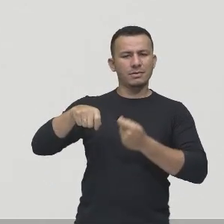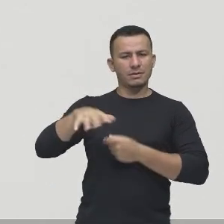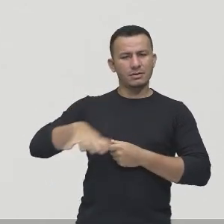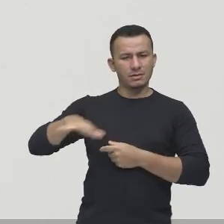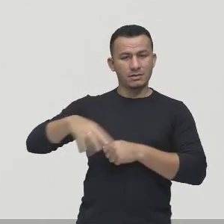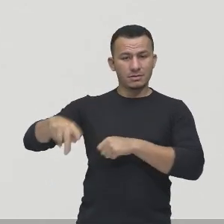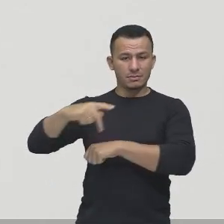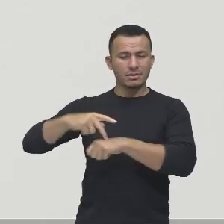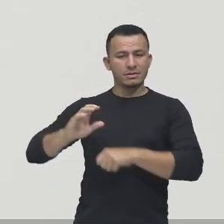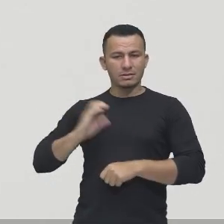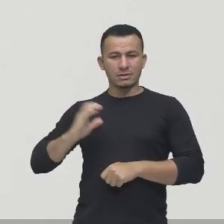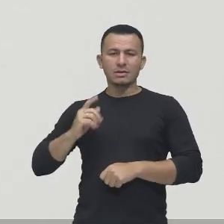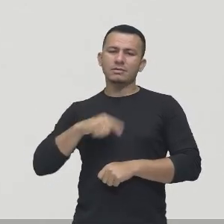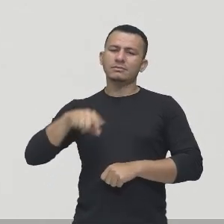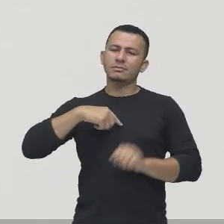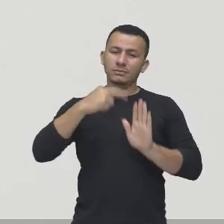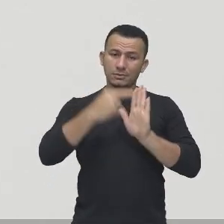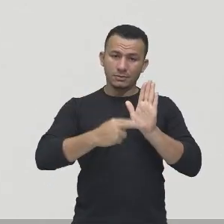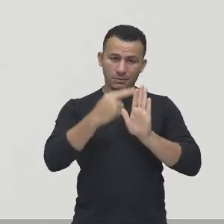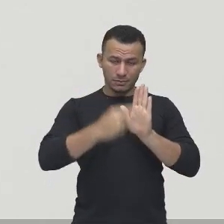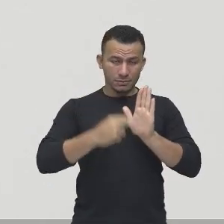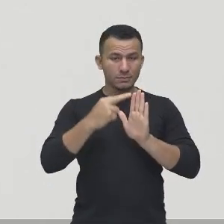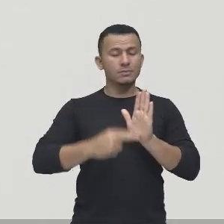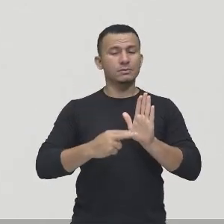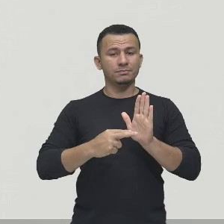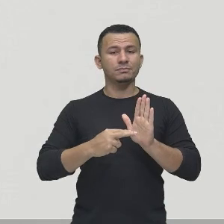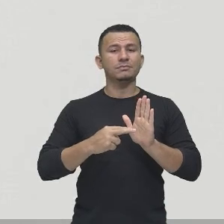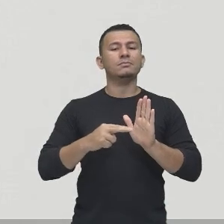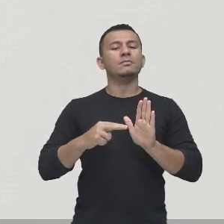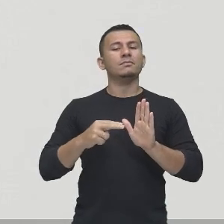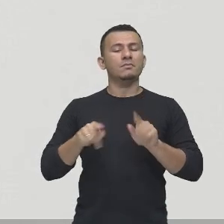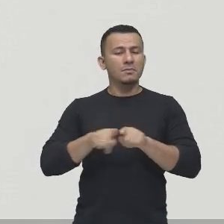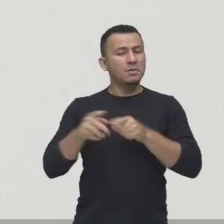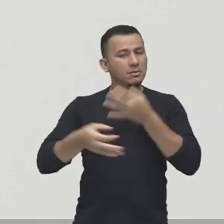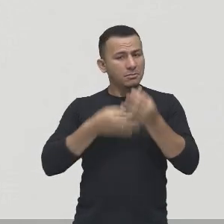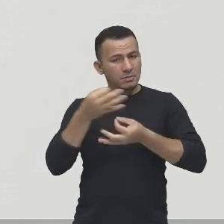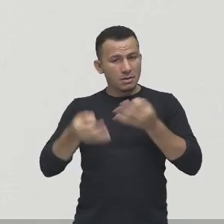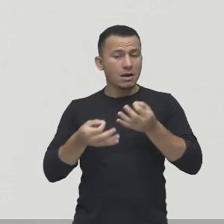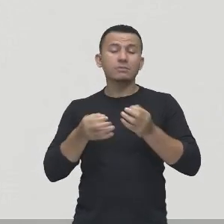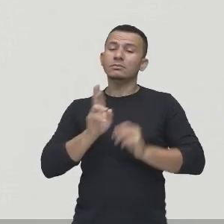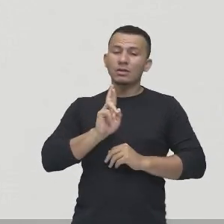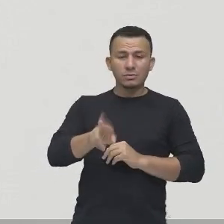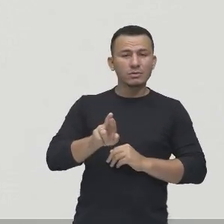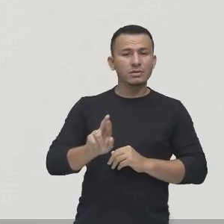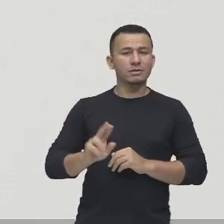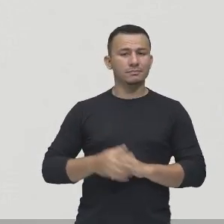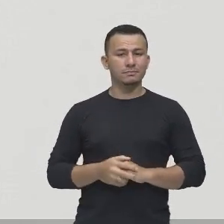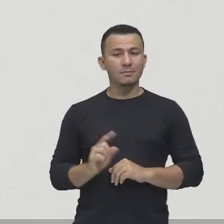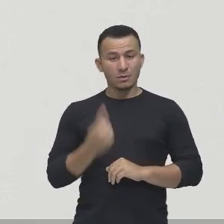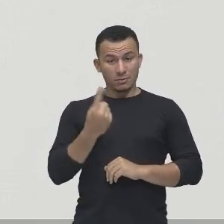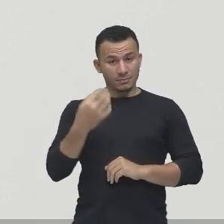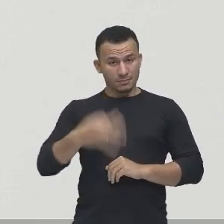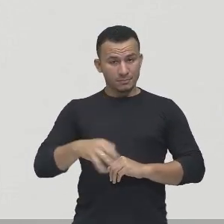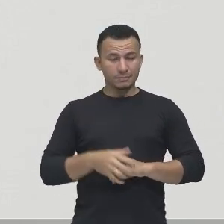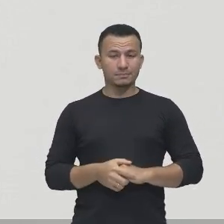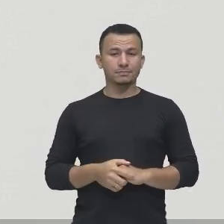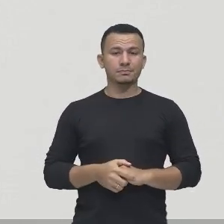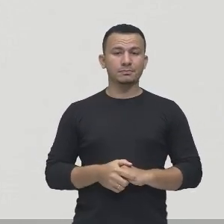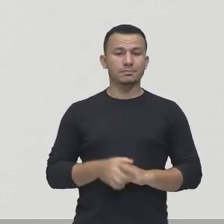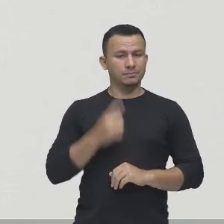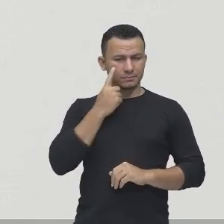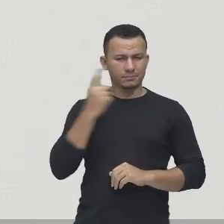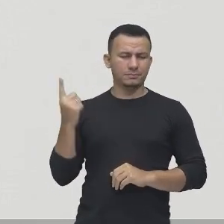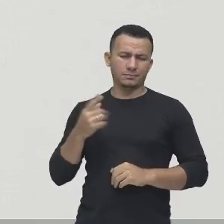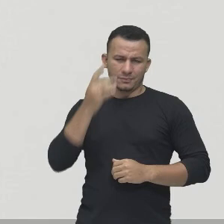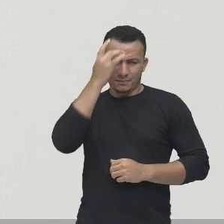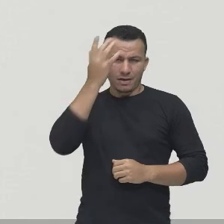era só ler, verificar o que nós estudamos aqui na aula e comentar e marcar verdadeiro ou falso em cada uma das frases. Bem